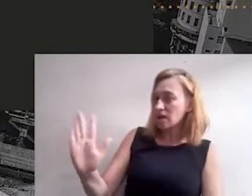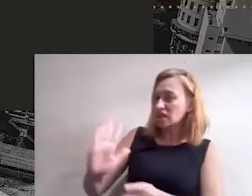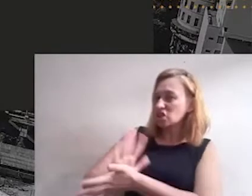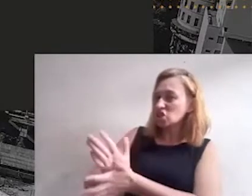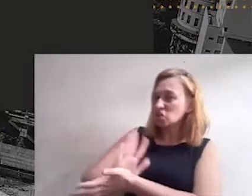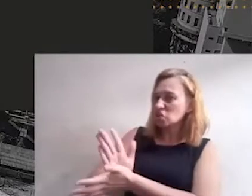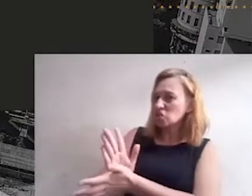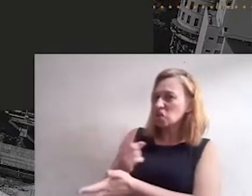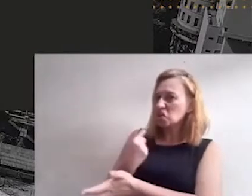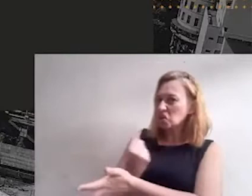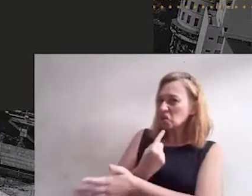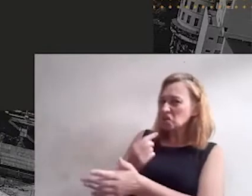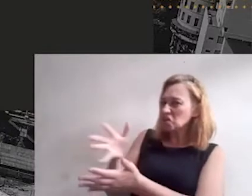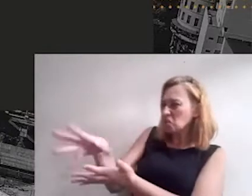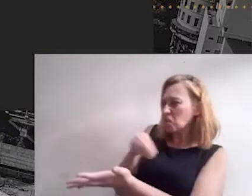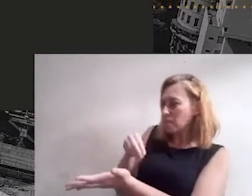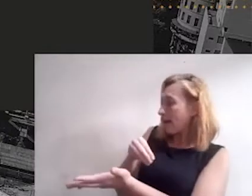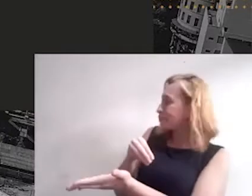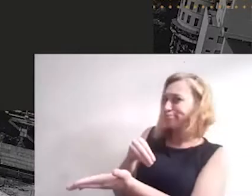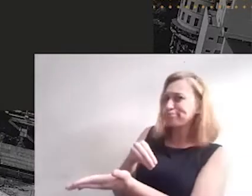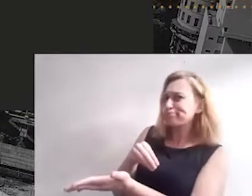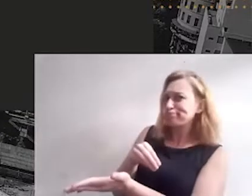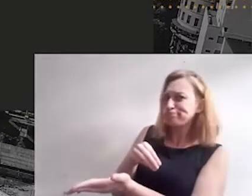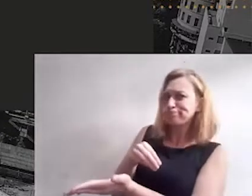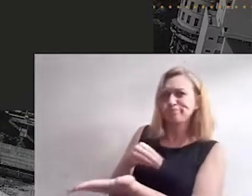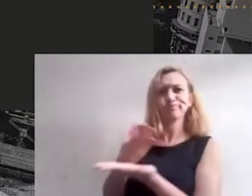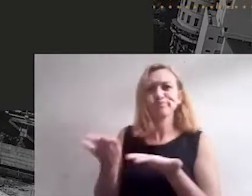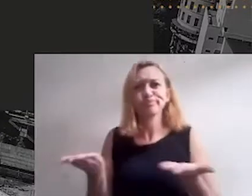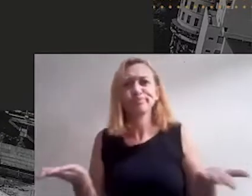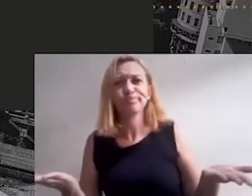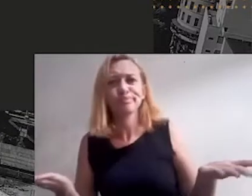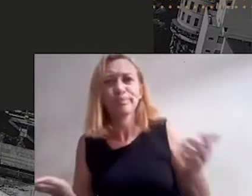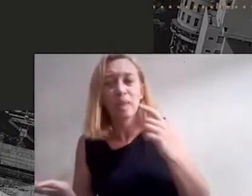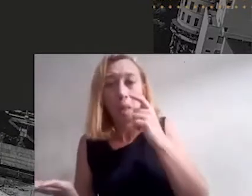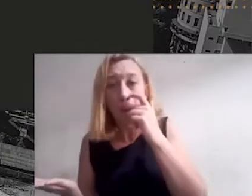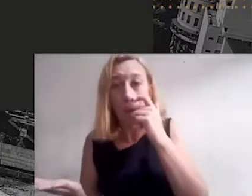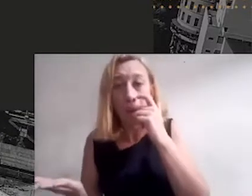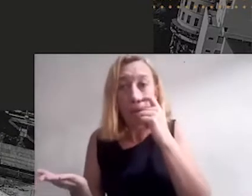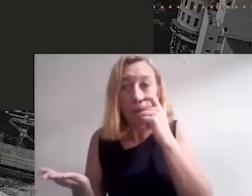premissa errada. A premissa é que o desmatar foi bom.